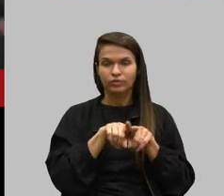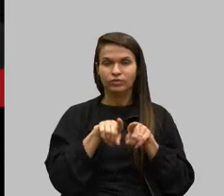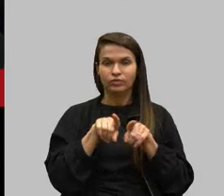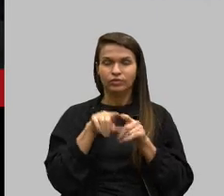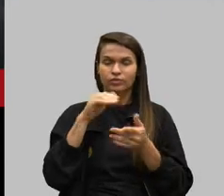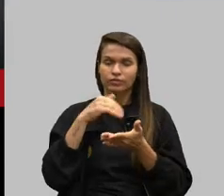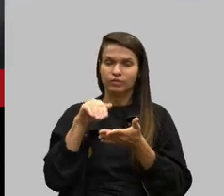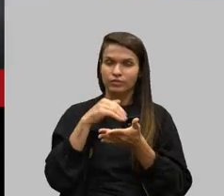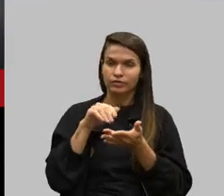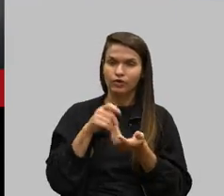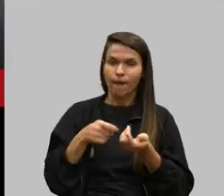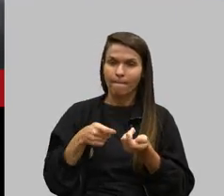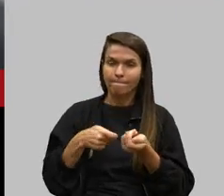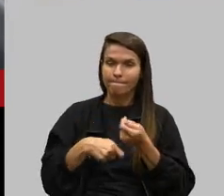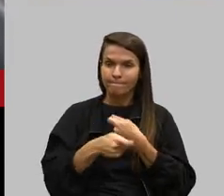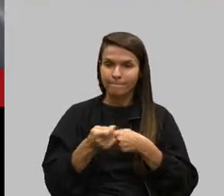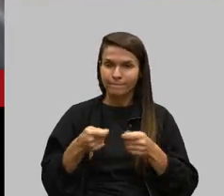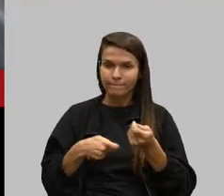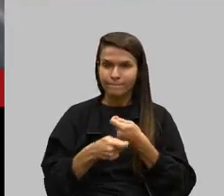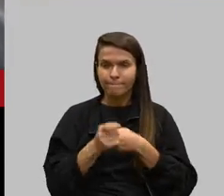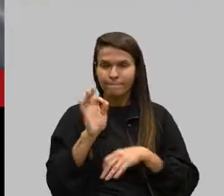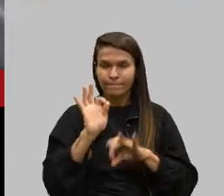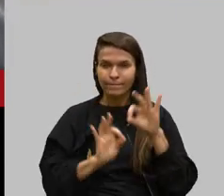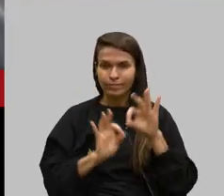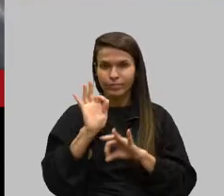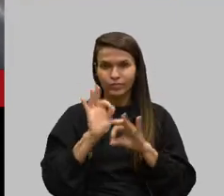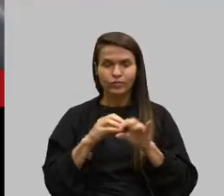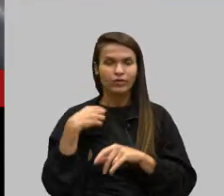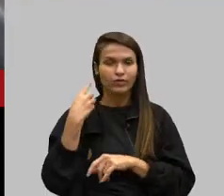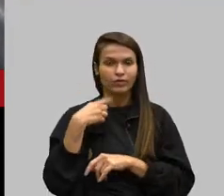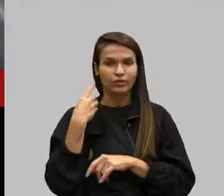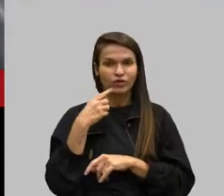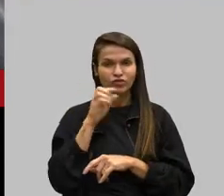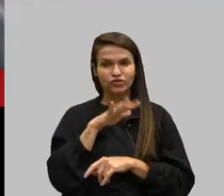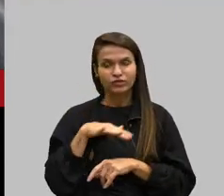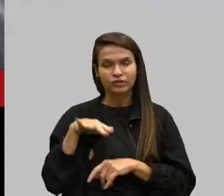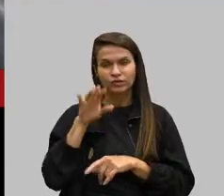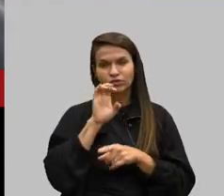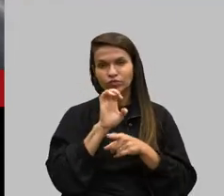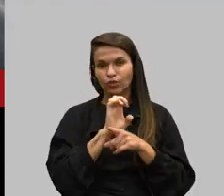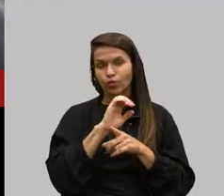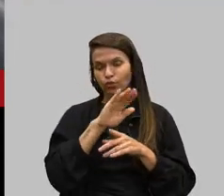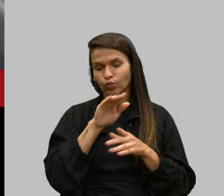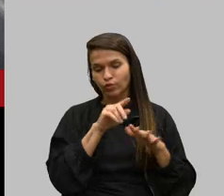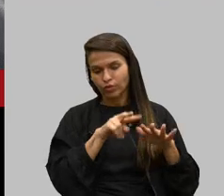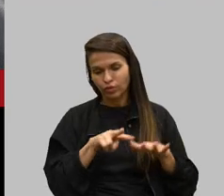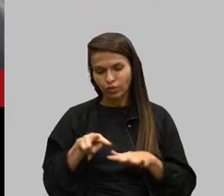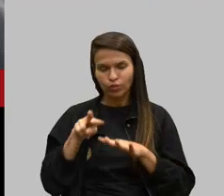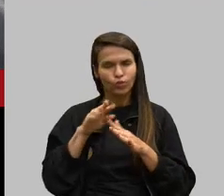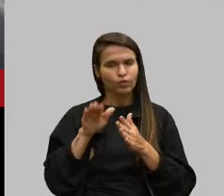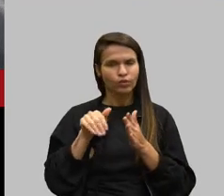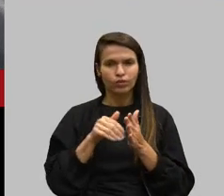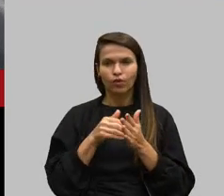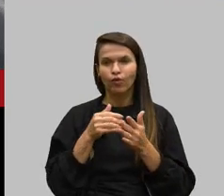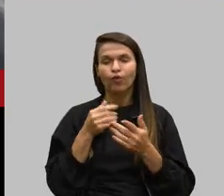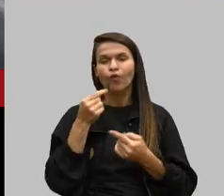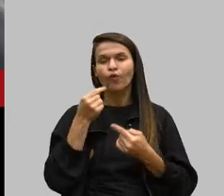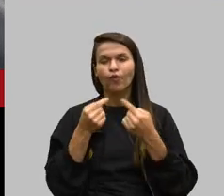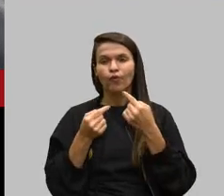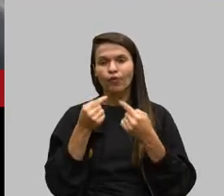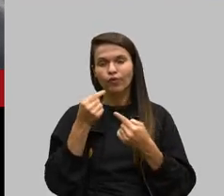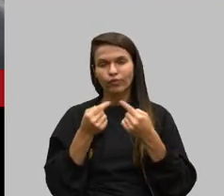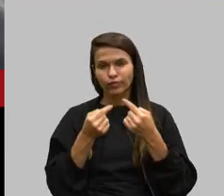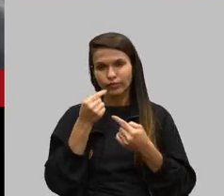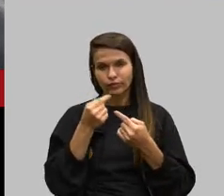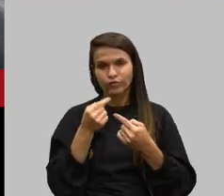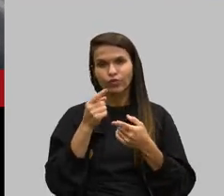planejamento secretário geral Advogado Geral do Estado e todas as semanas a gente conversa a respeito do fluxo de caixa